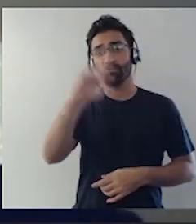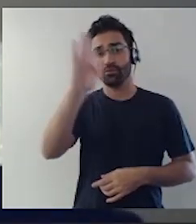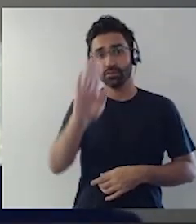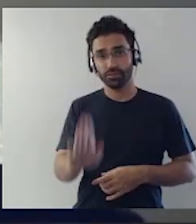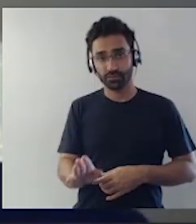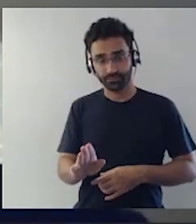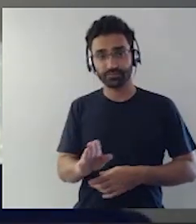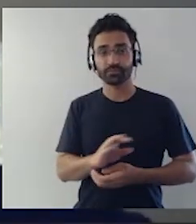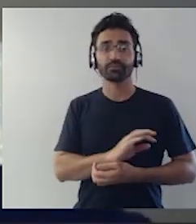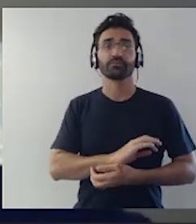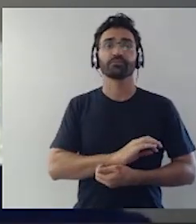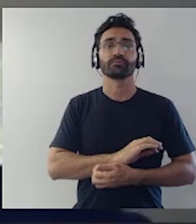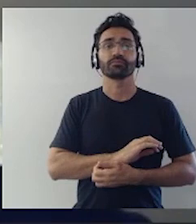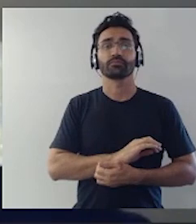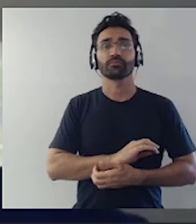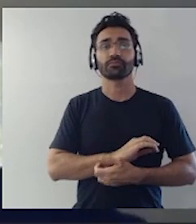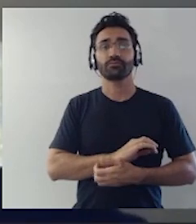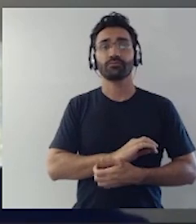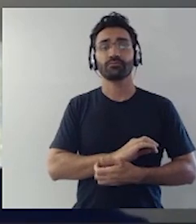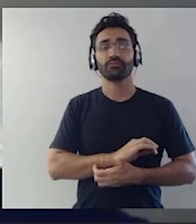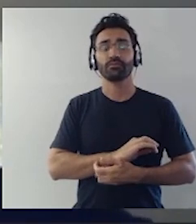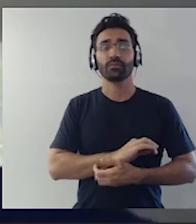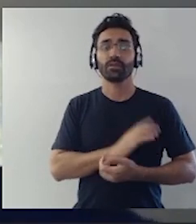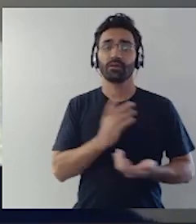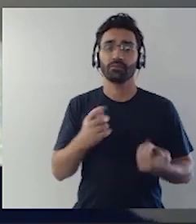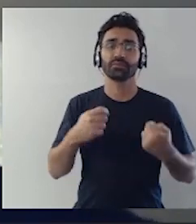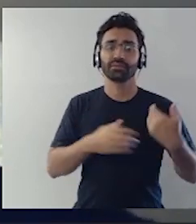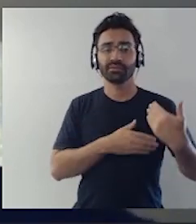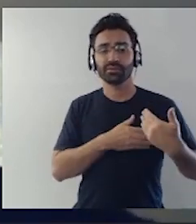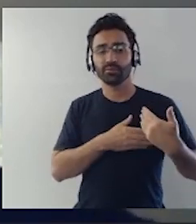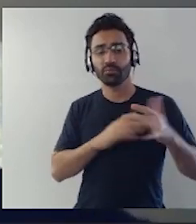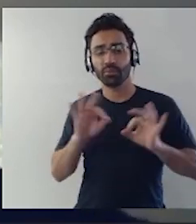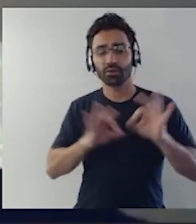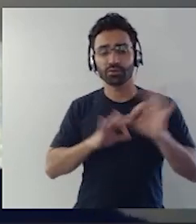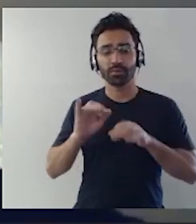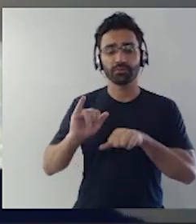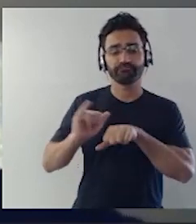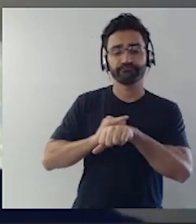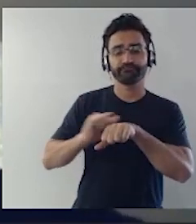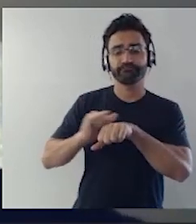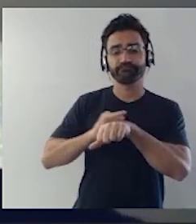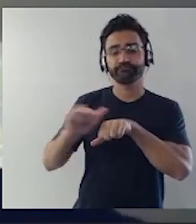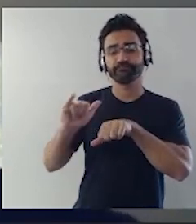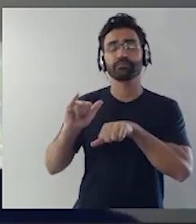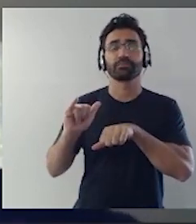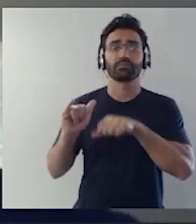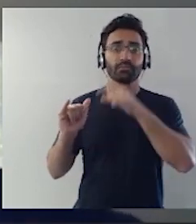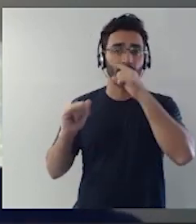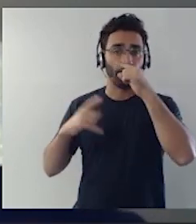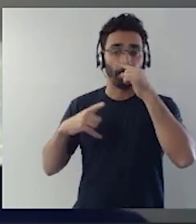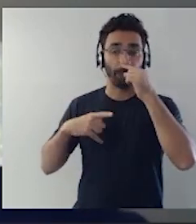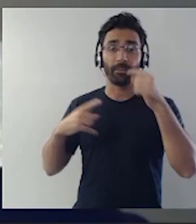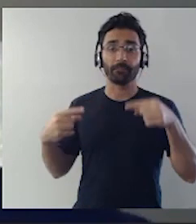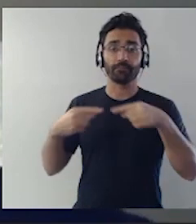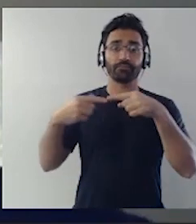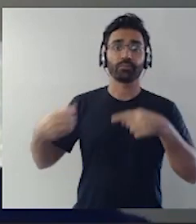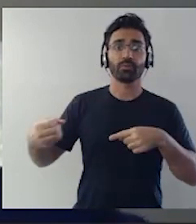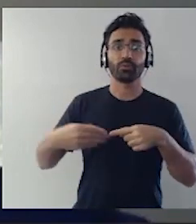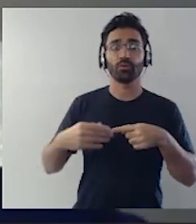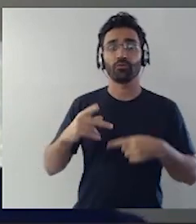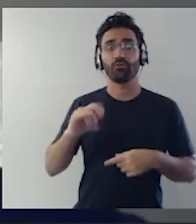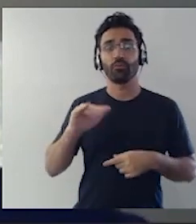governança digital exige um processo de planejamento estratégico que culmina no recente plano do